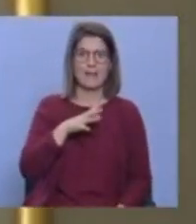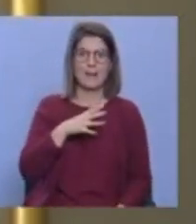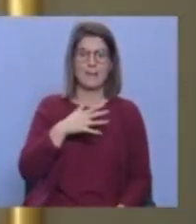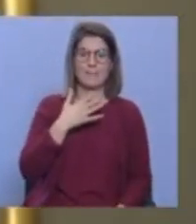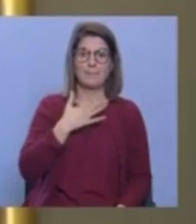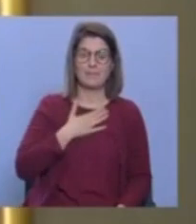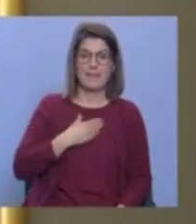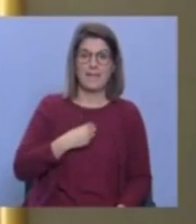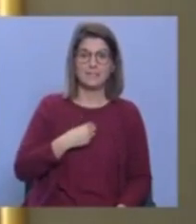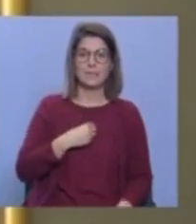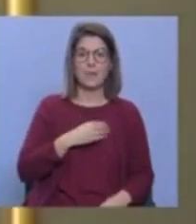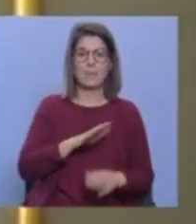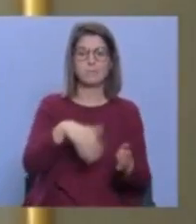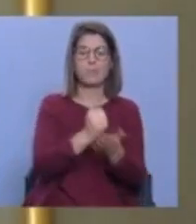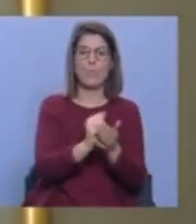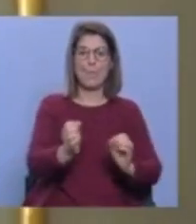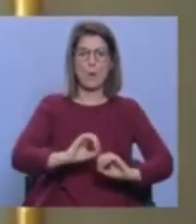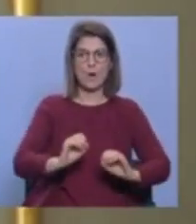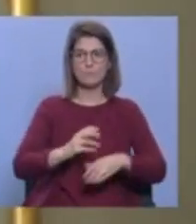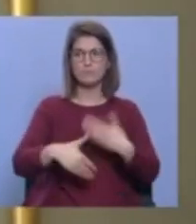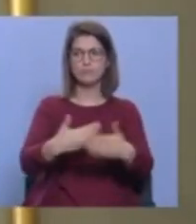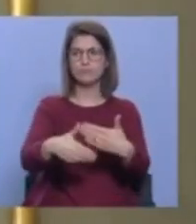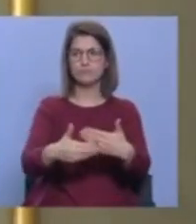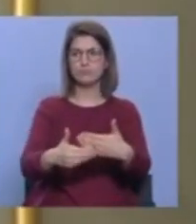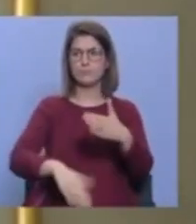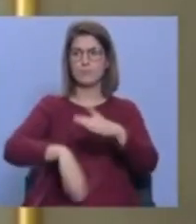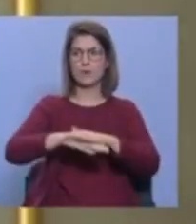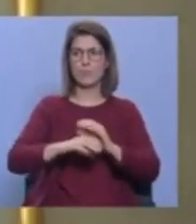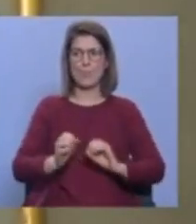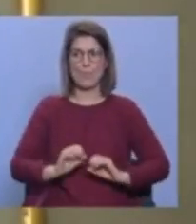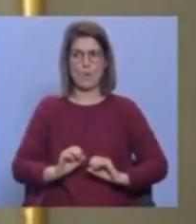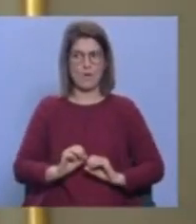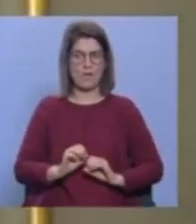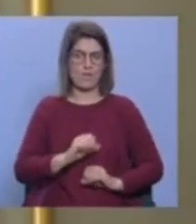Não concluirmos, não levarmos as coisas até ao final.